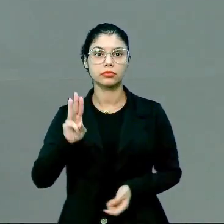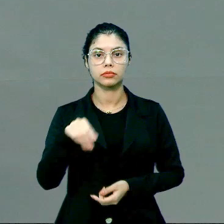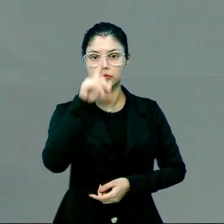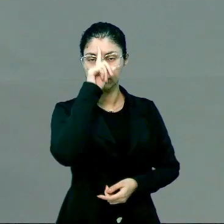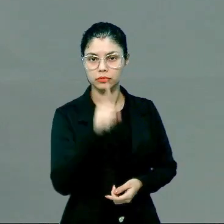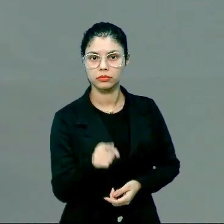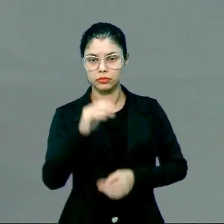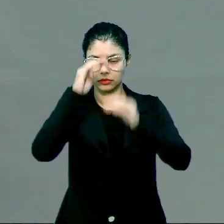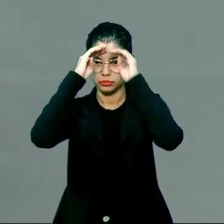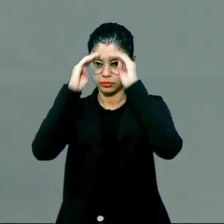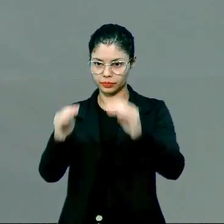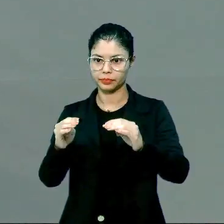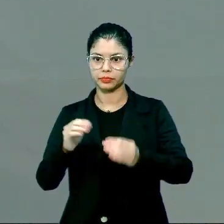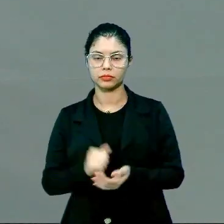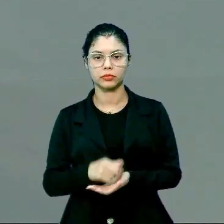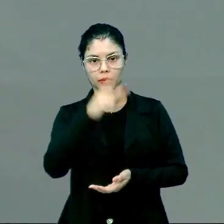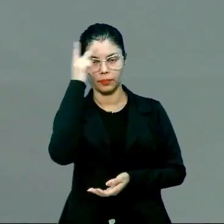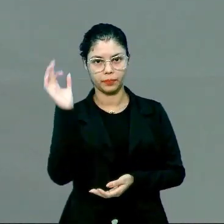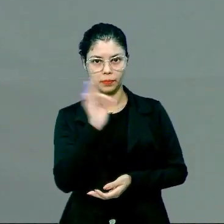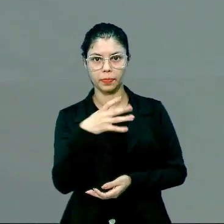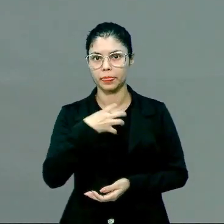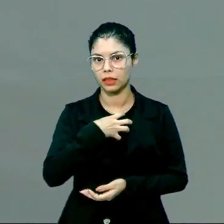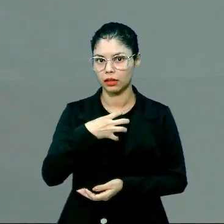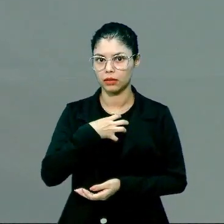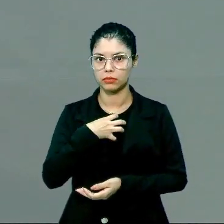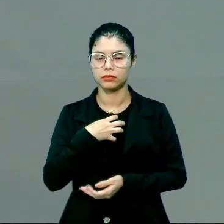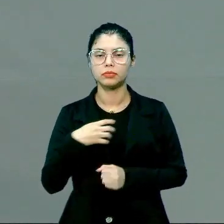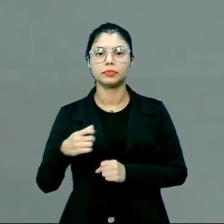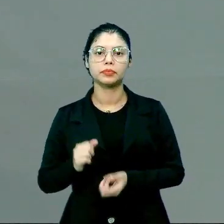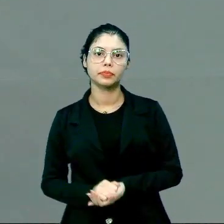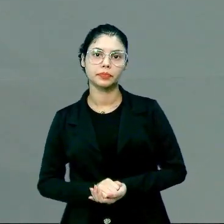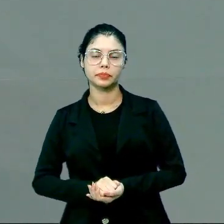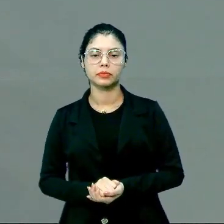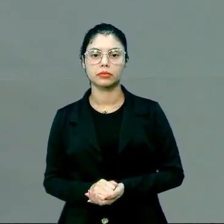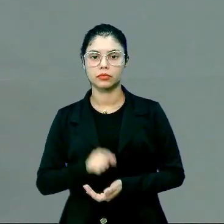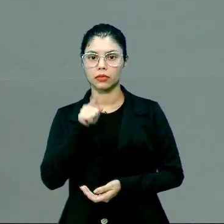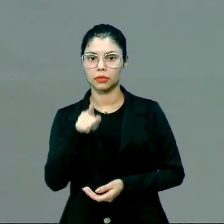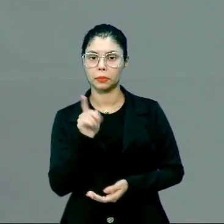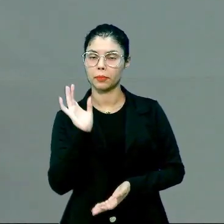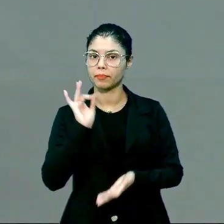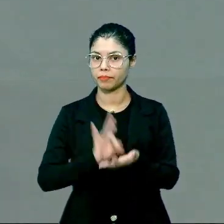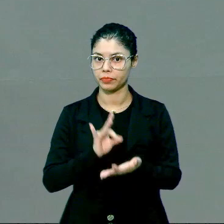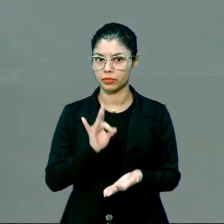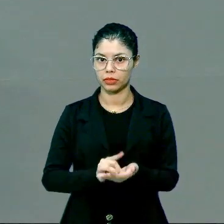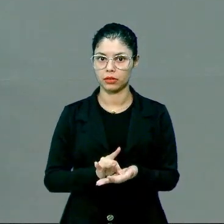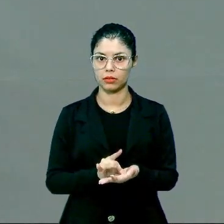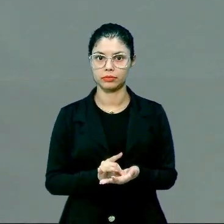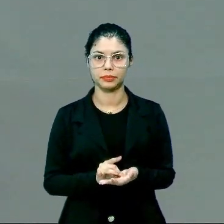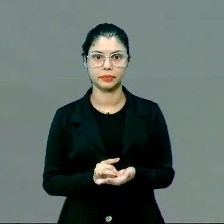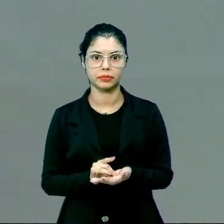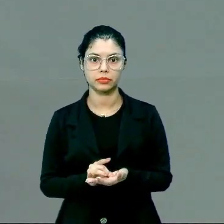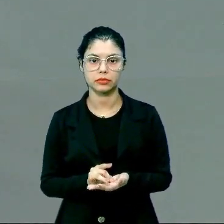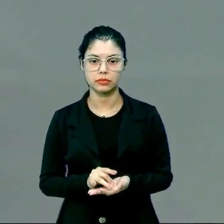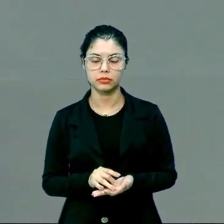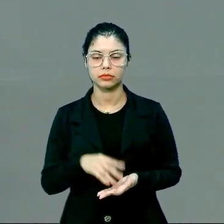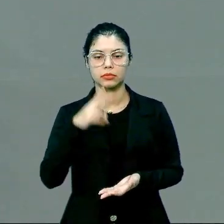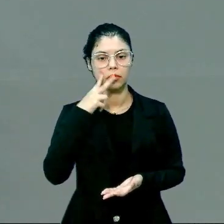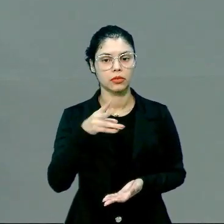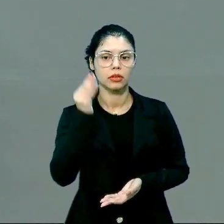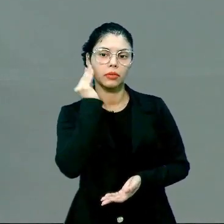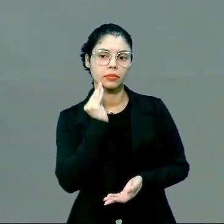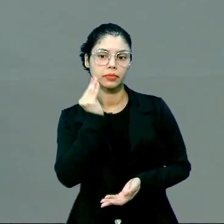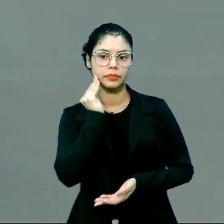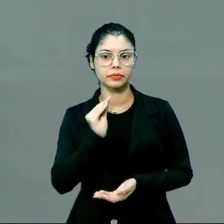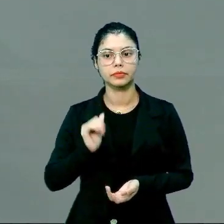com quem obedece para ninguém se sentir sujeitado. Essa que é a verdade que Jules Habermas veio